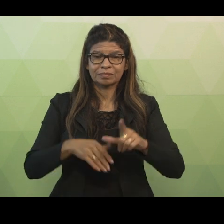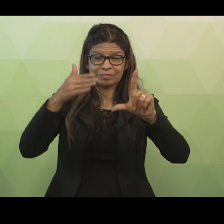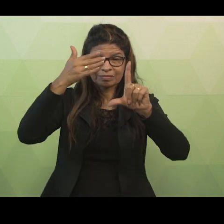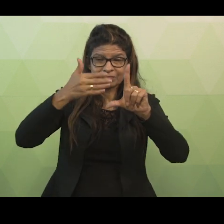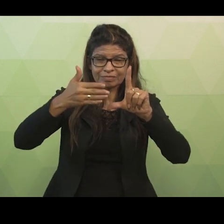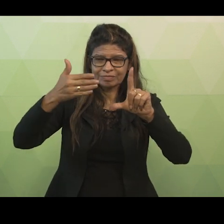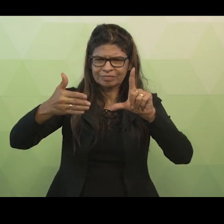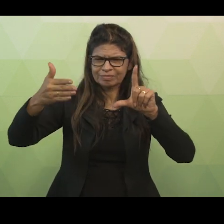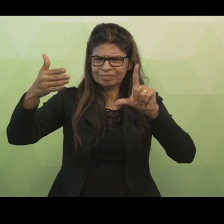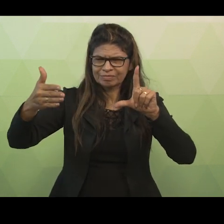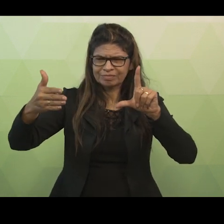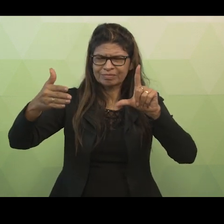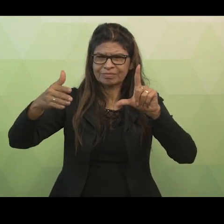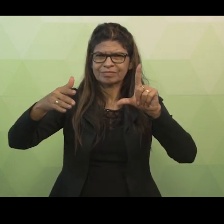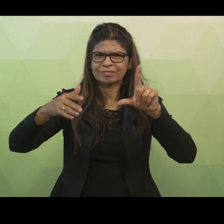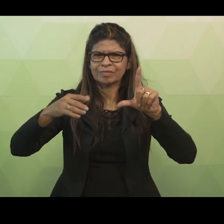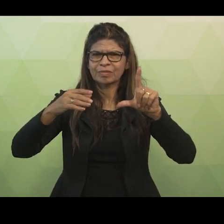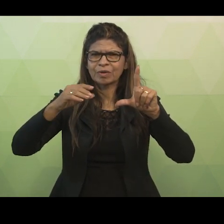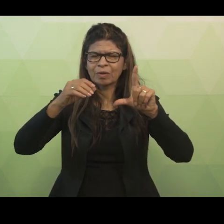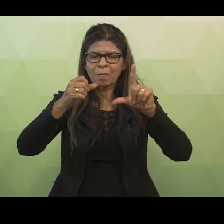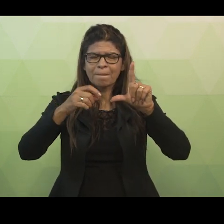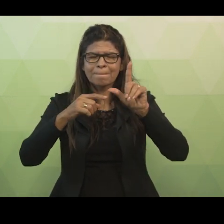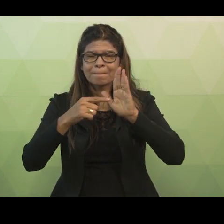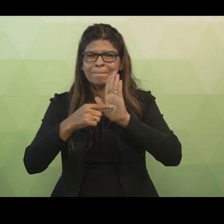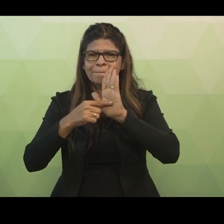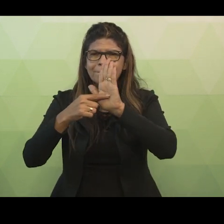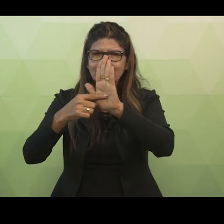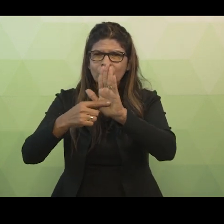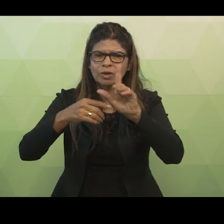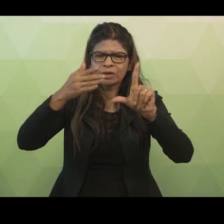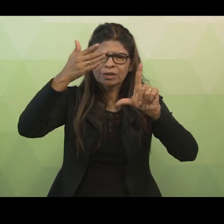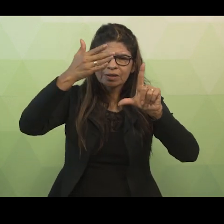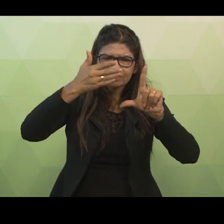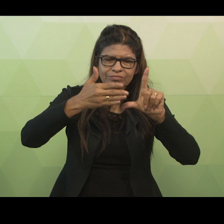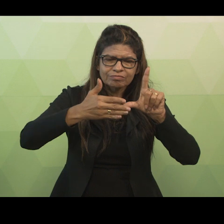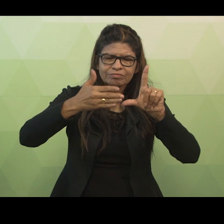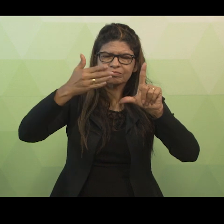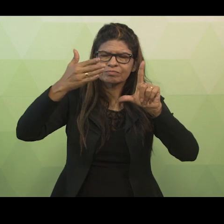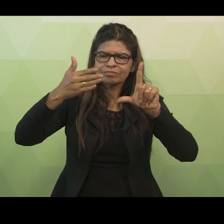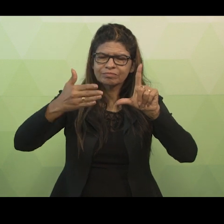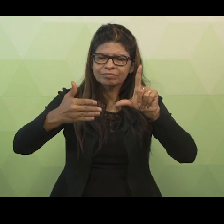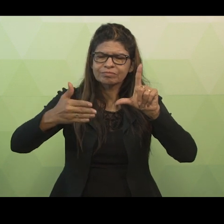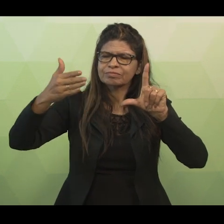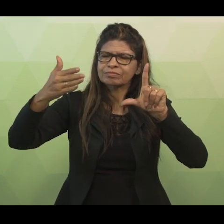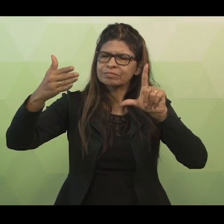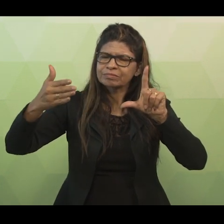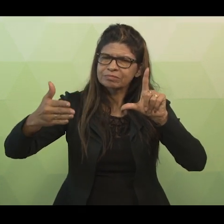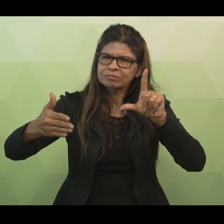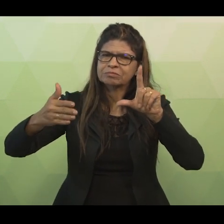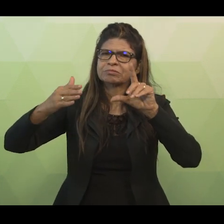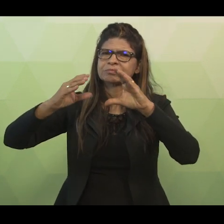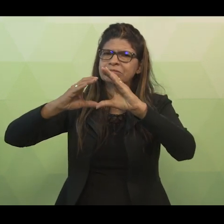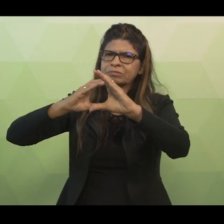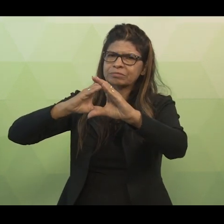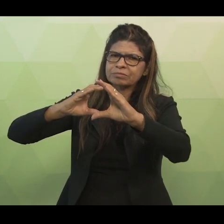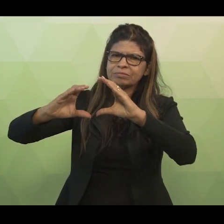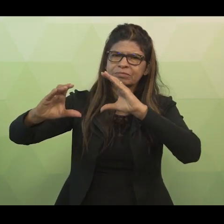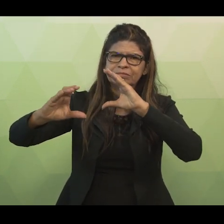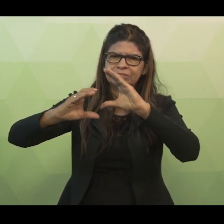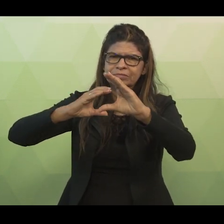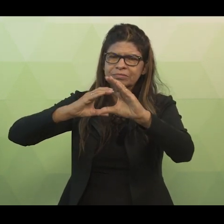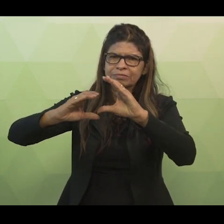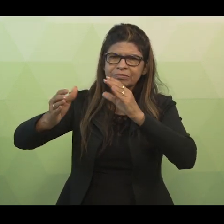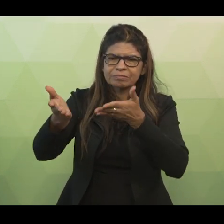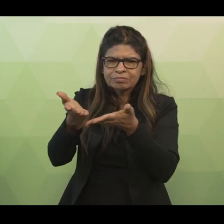que o analista consiga também planilhas ou relatórios que são utilizadas pela empresa. Esses materiais poderão